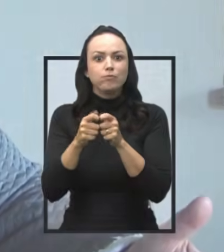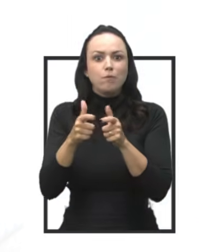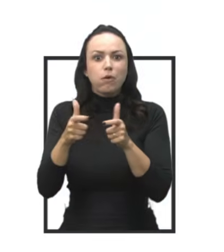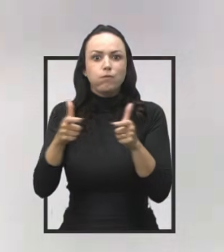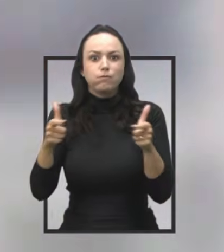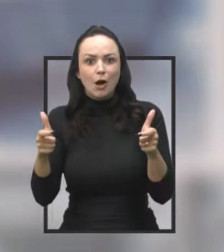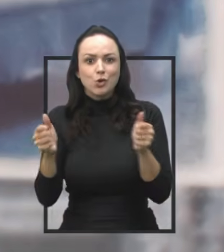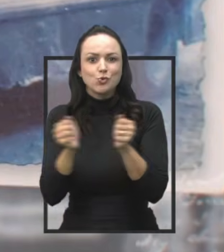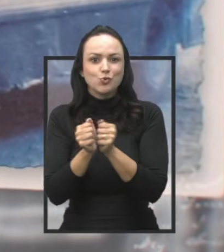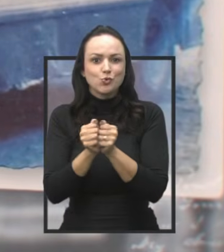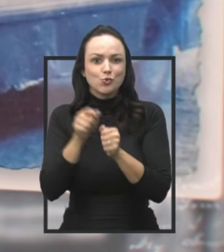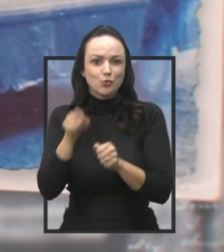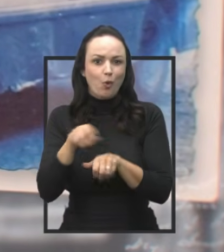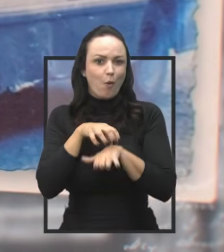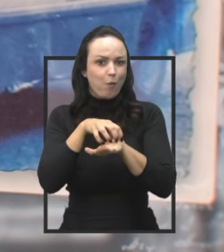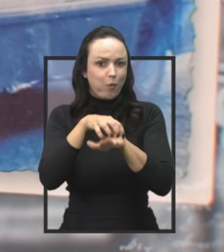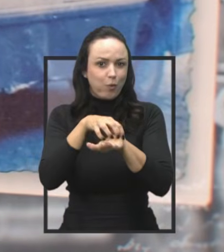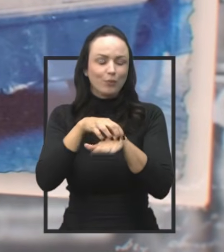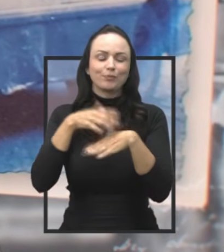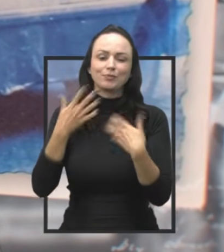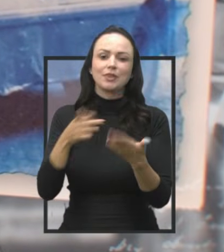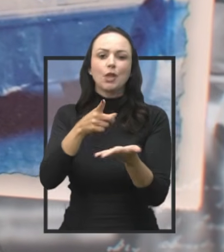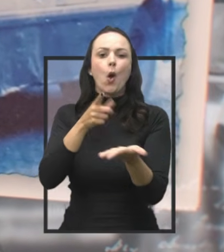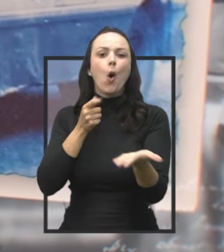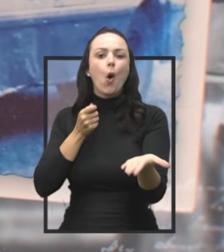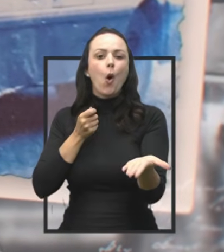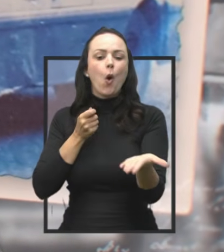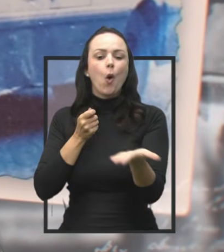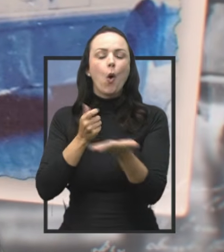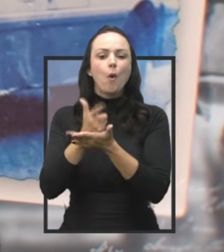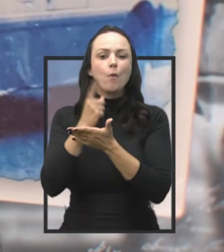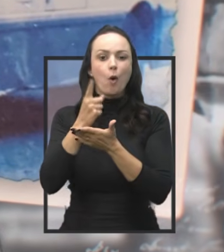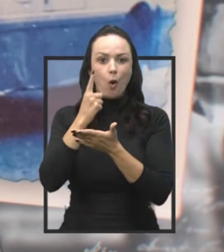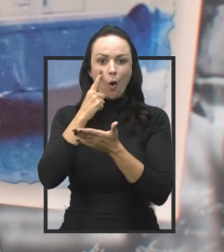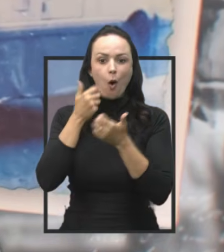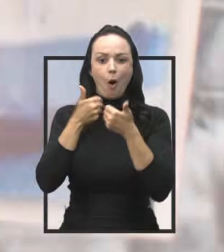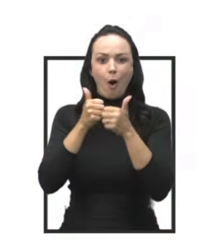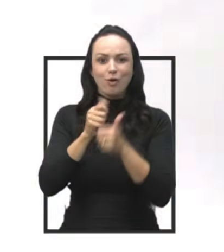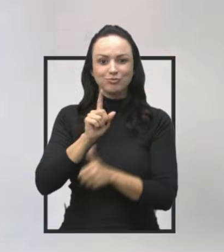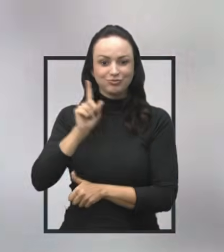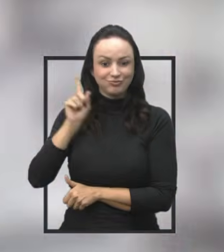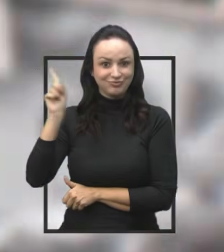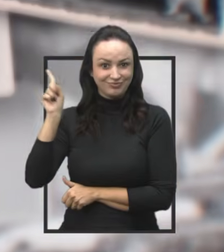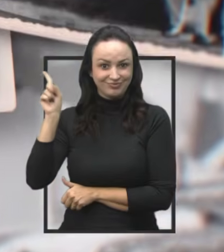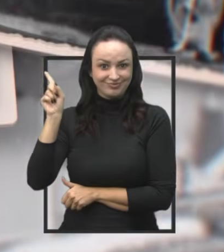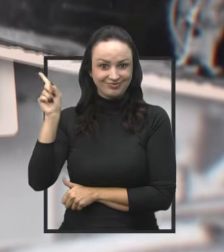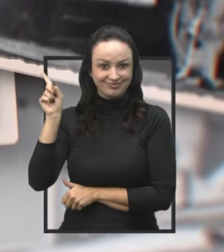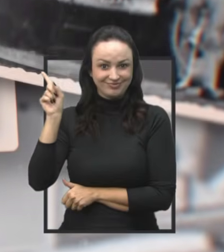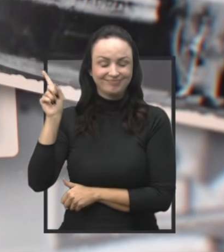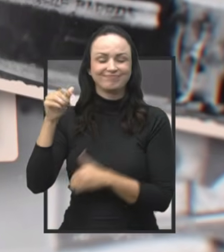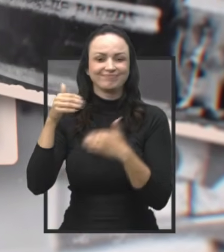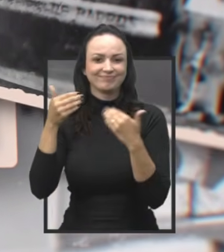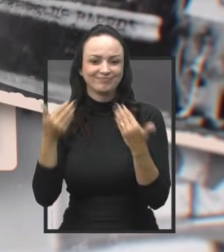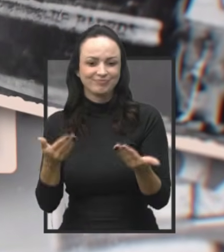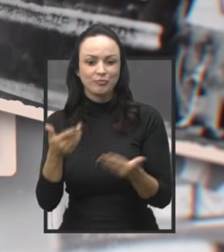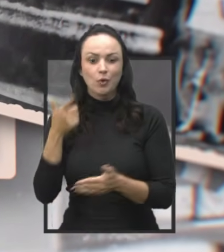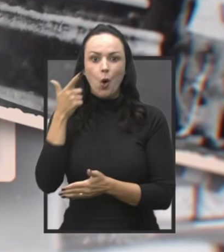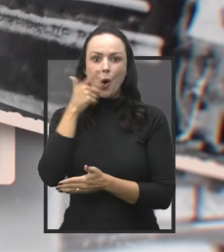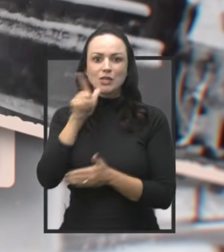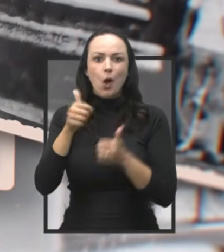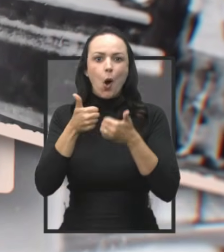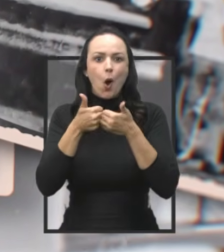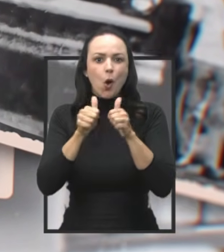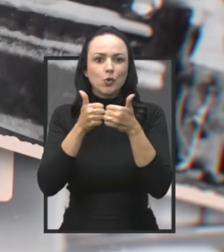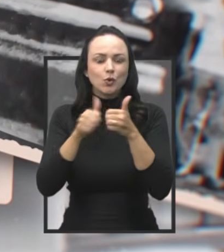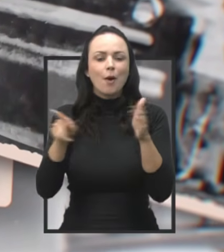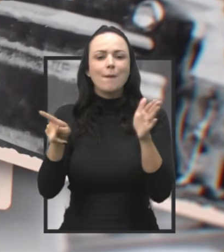ele e se comprou uma jardineira. Quando ele conseguiu esse ônibus